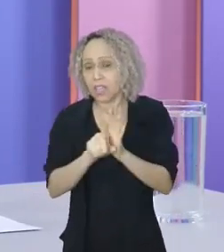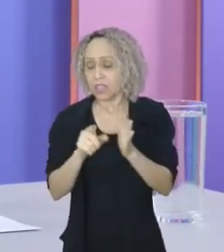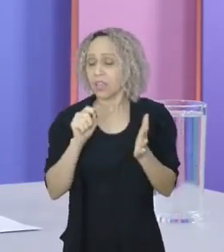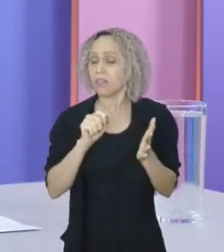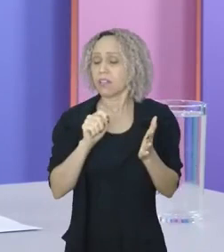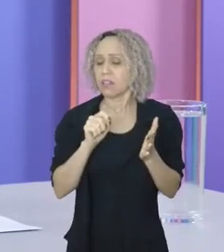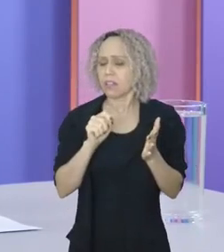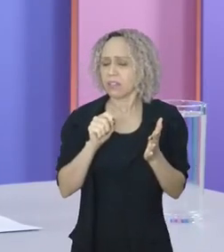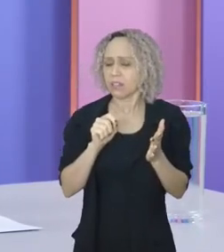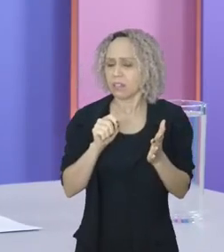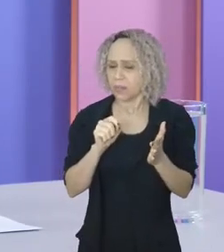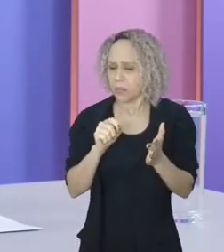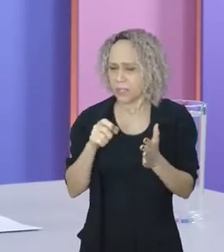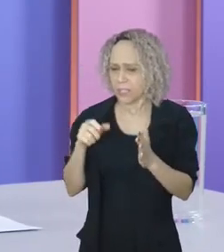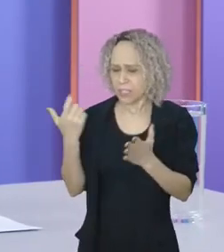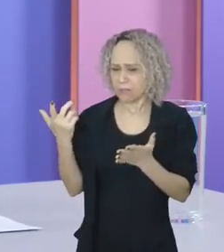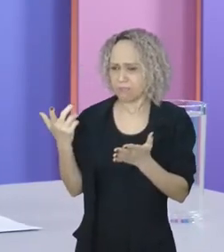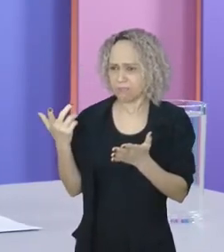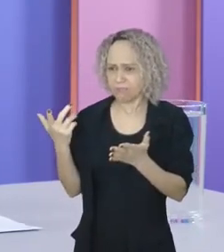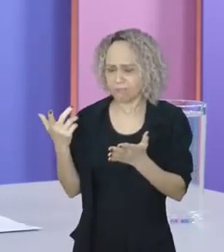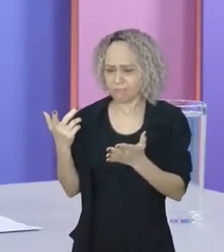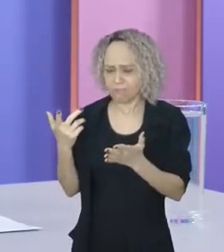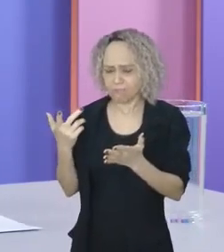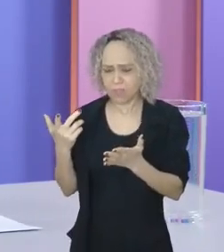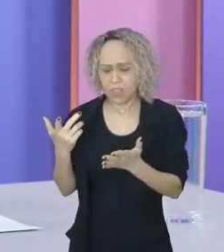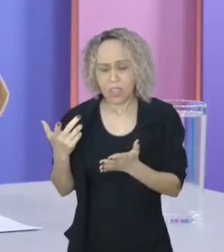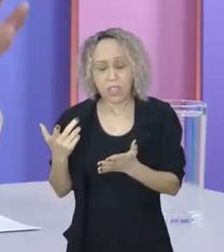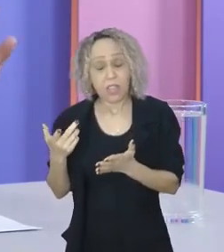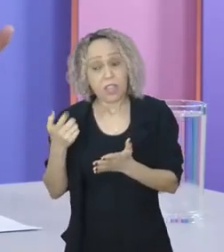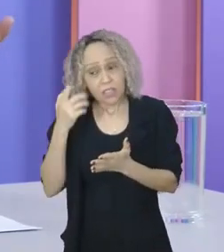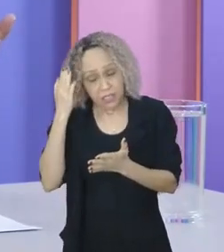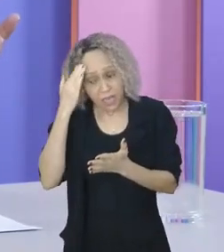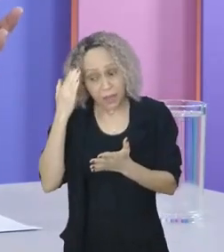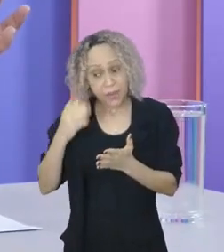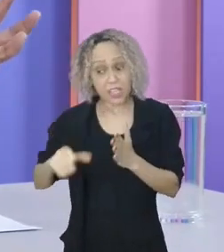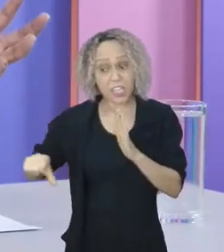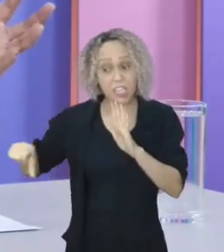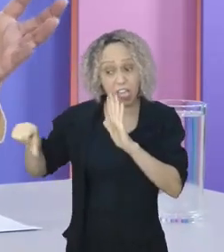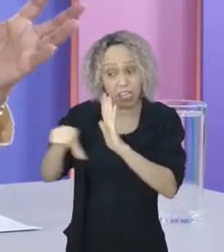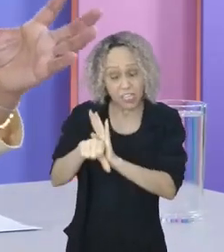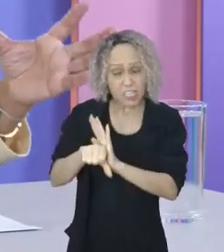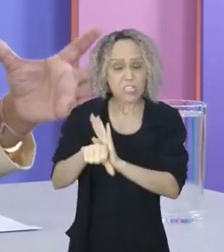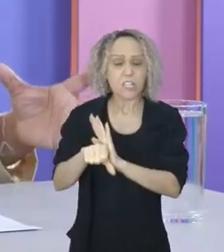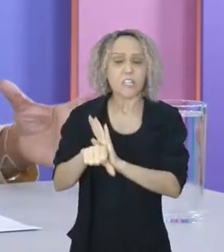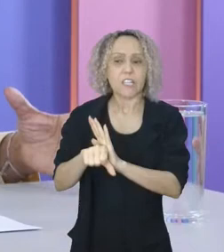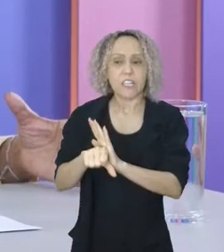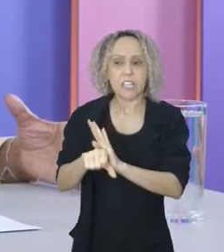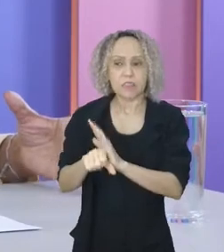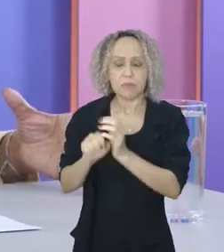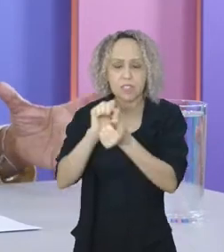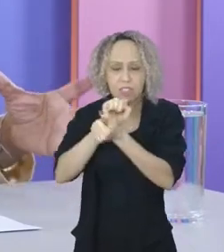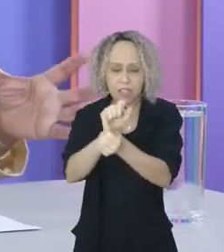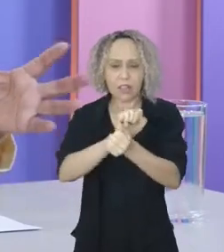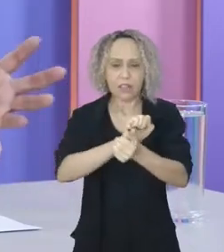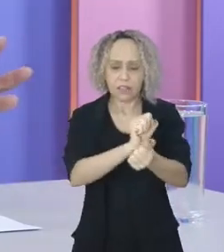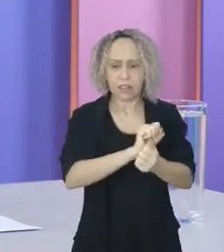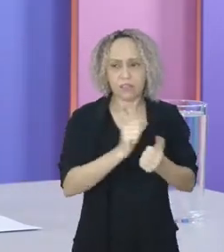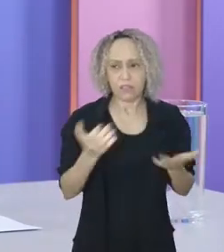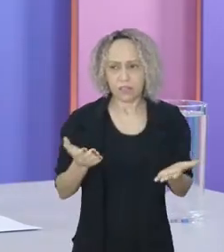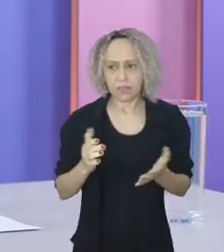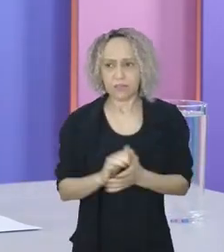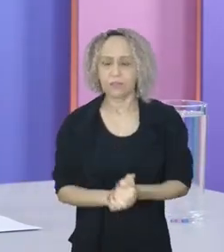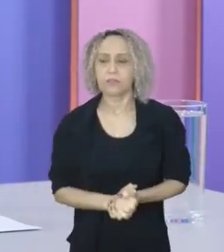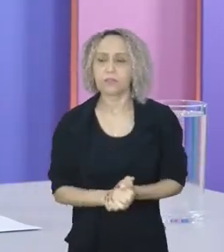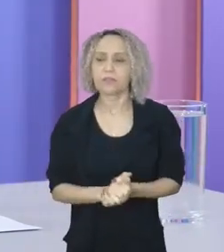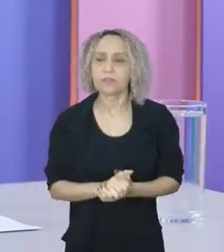de escravizadores, então isso sempre foi uma realidade. Trago isso para a gente ver que o